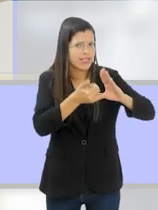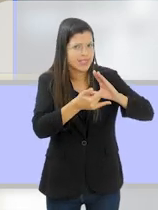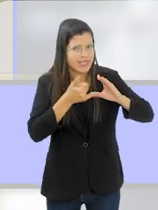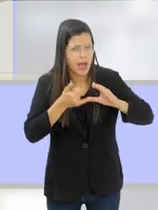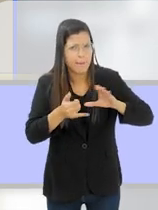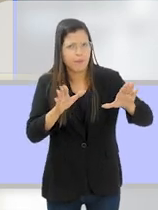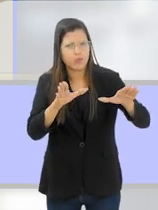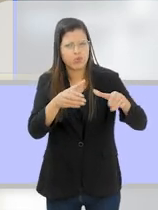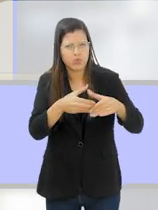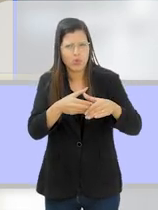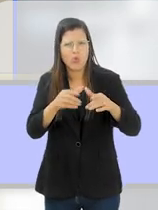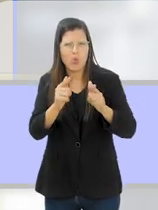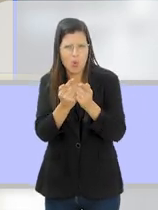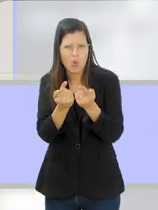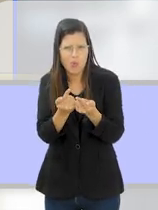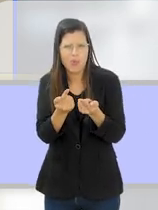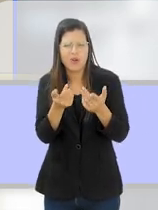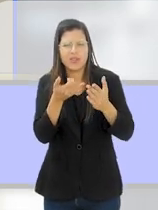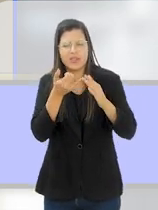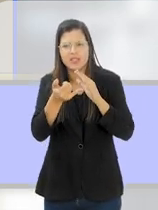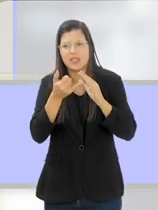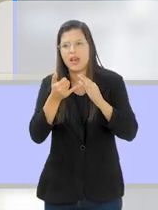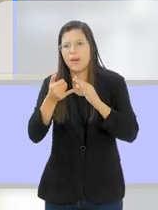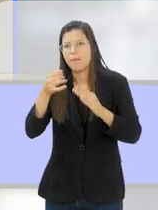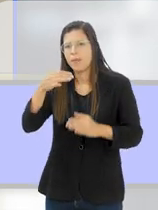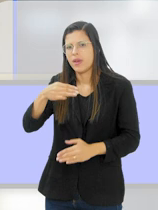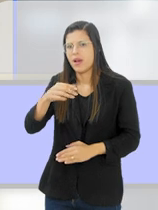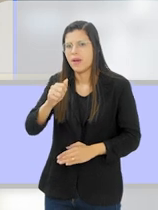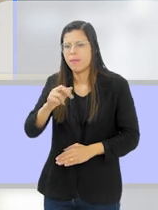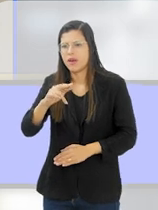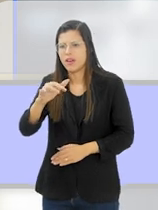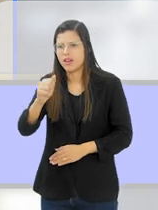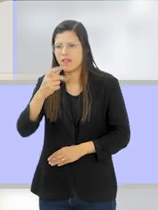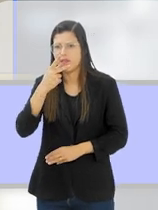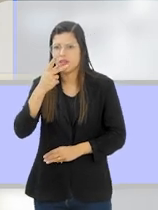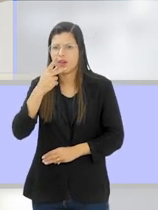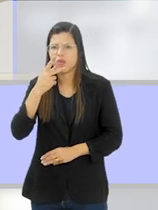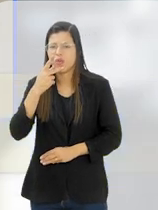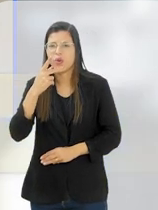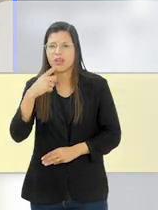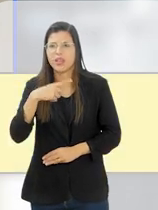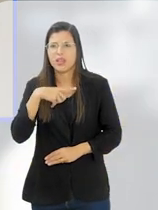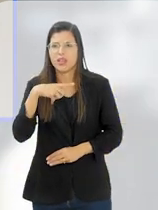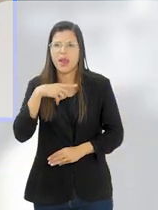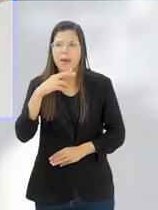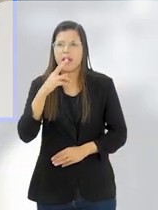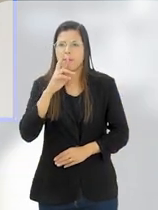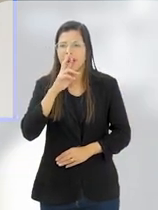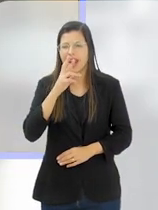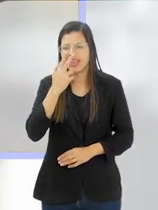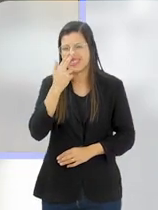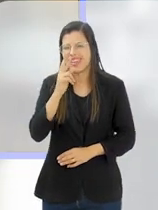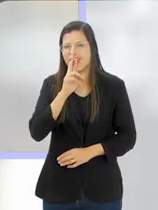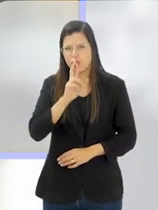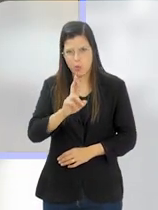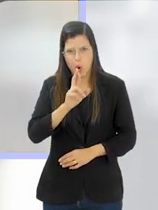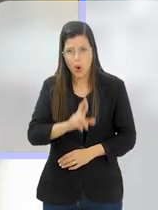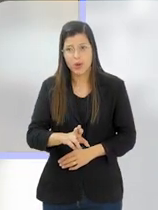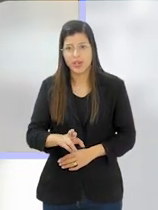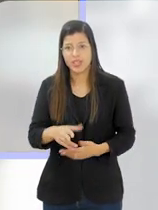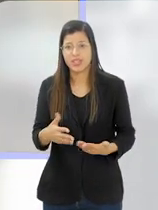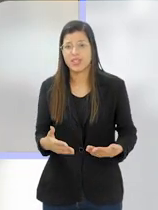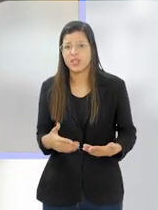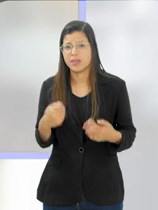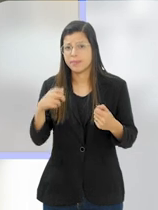WhatsApp também, os grupos, né? Os grupos. A Maria falou nessa questão aí das recompensas, né? A gente tem que lembrar